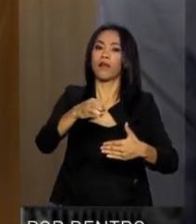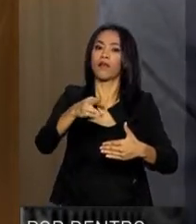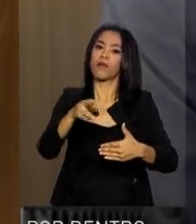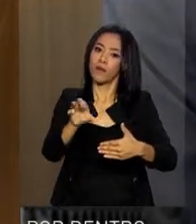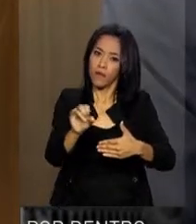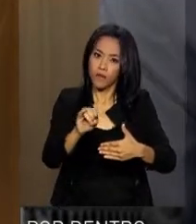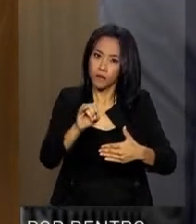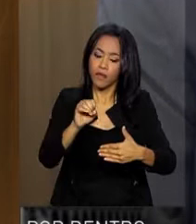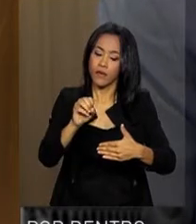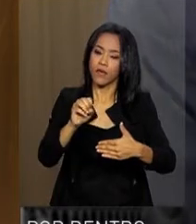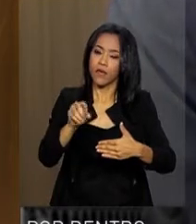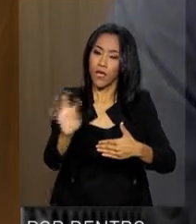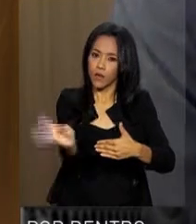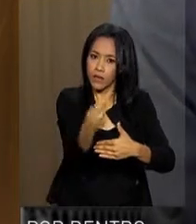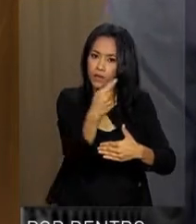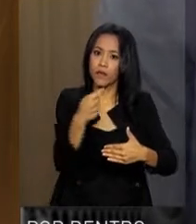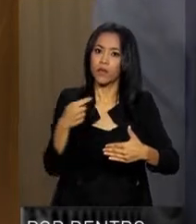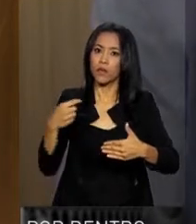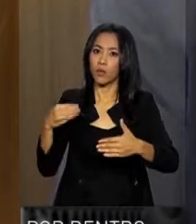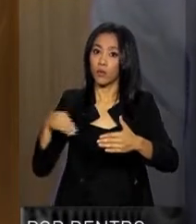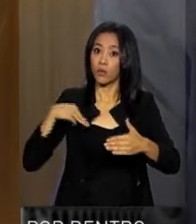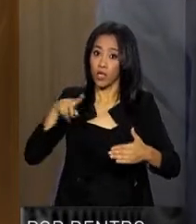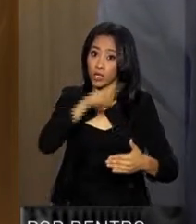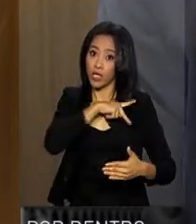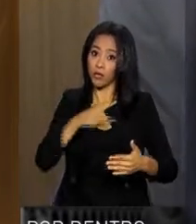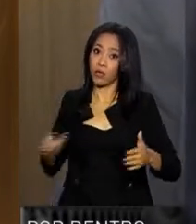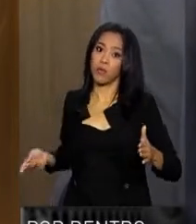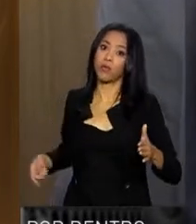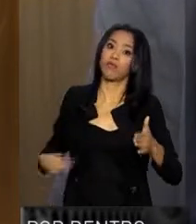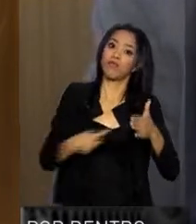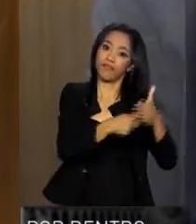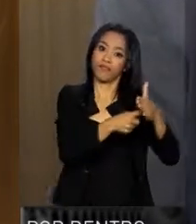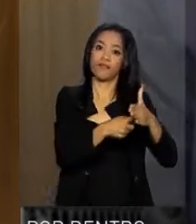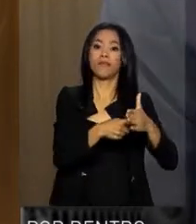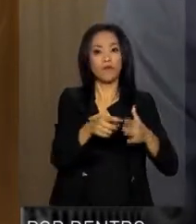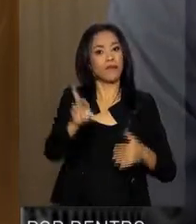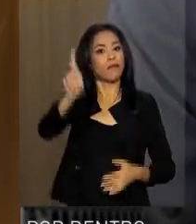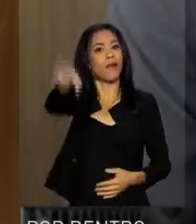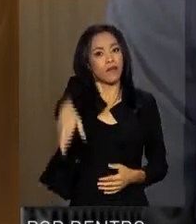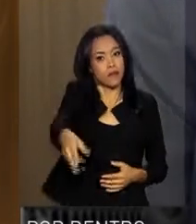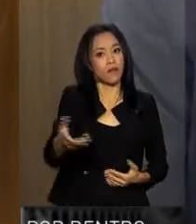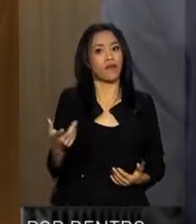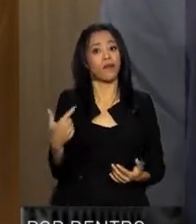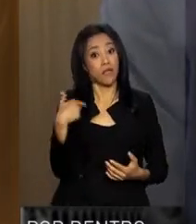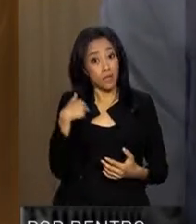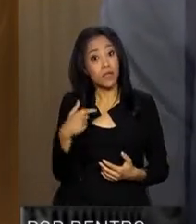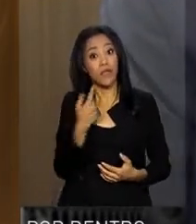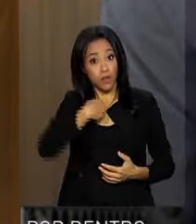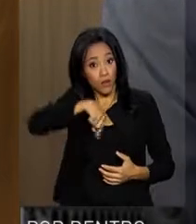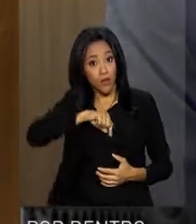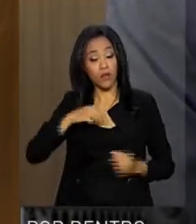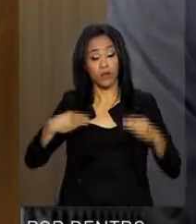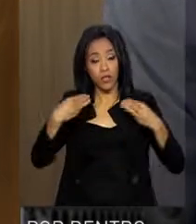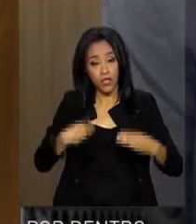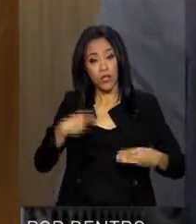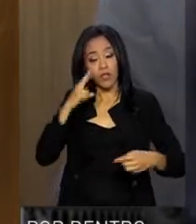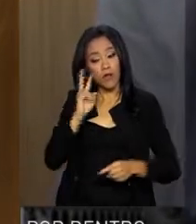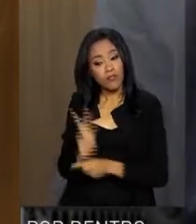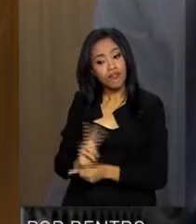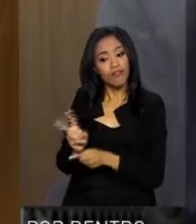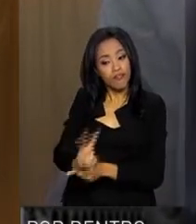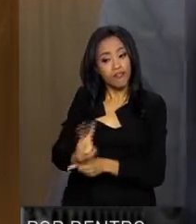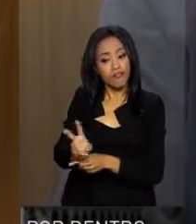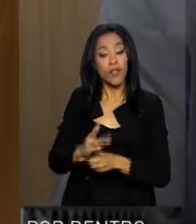entrou com muita razão então tudo isso tem sido feito e eu acredito que hoje a situação é muito mais